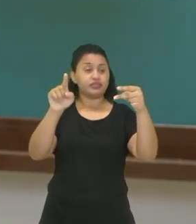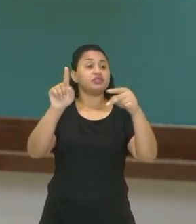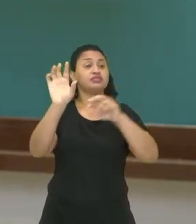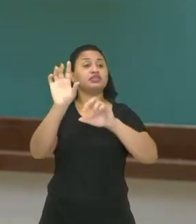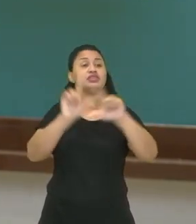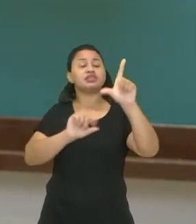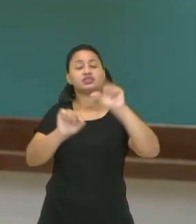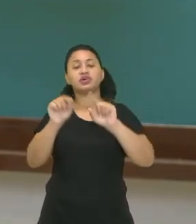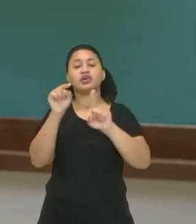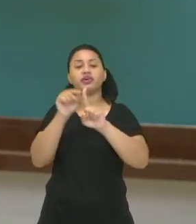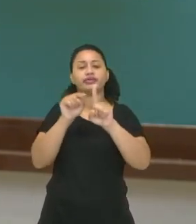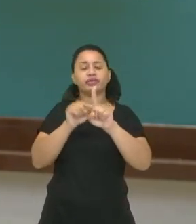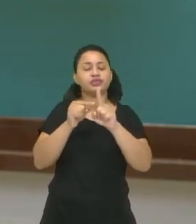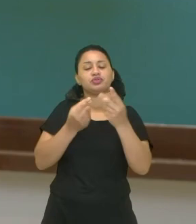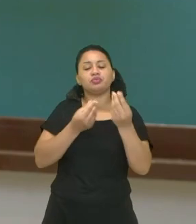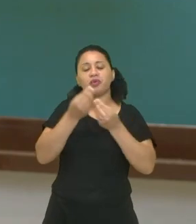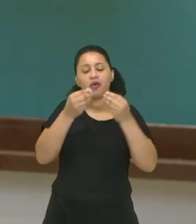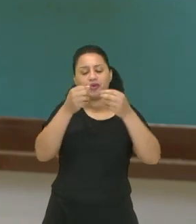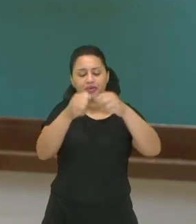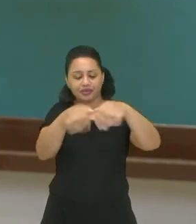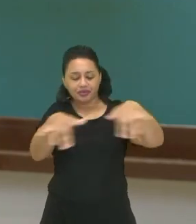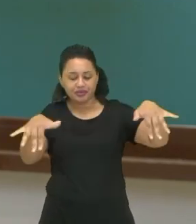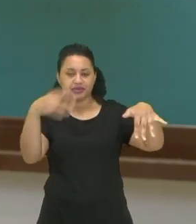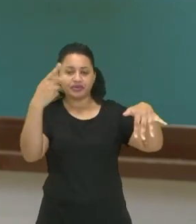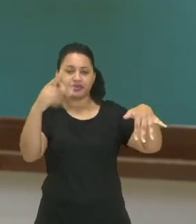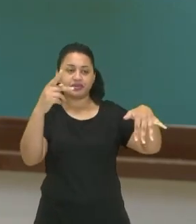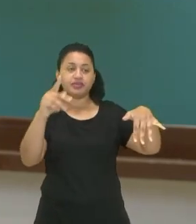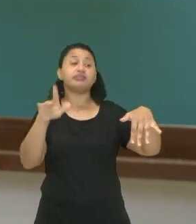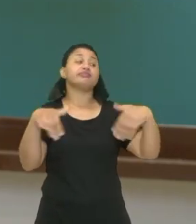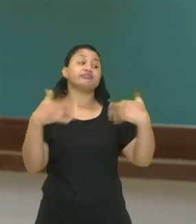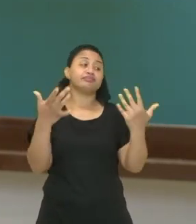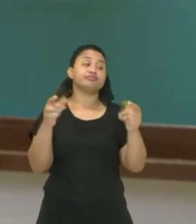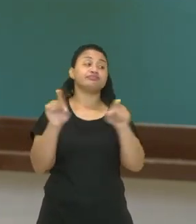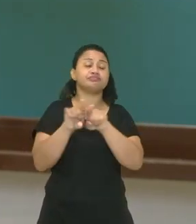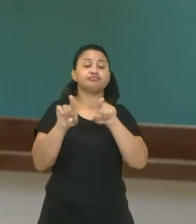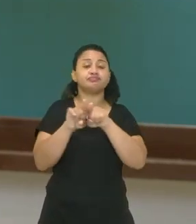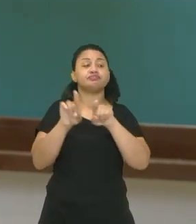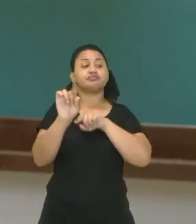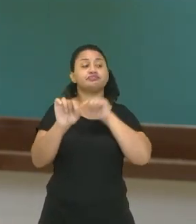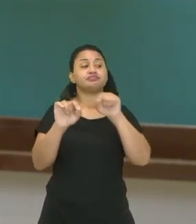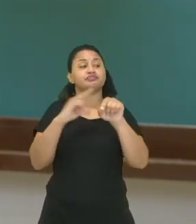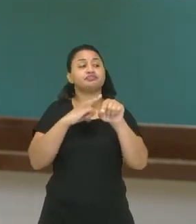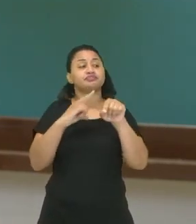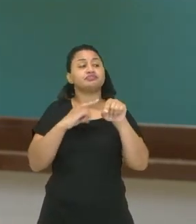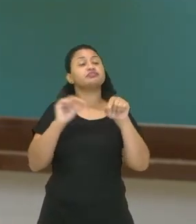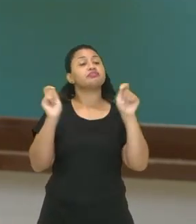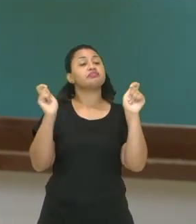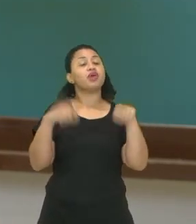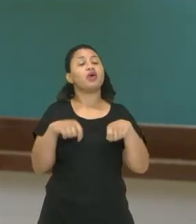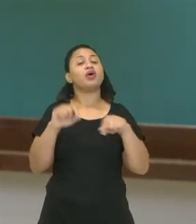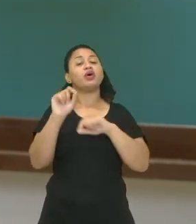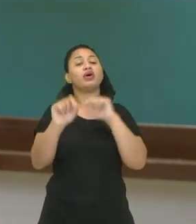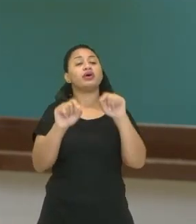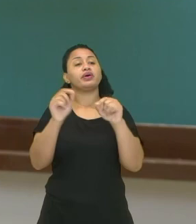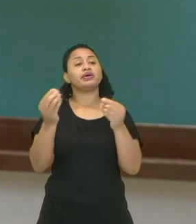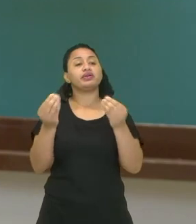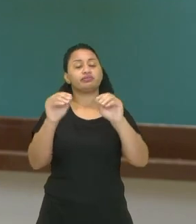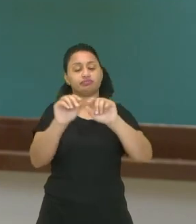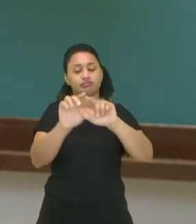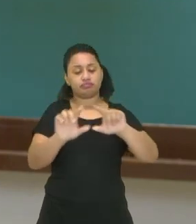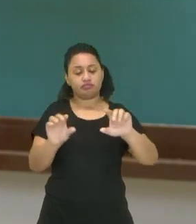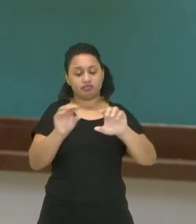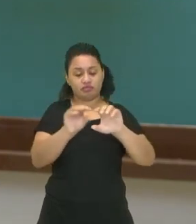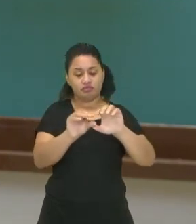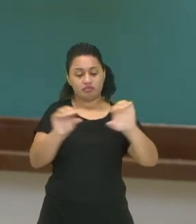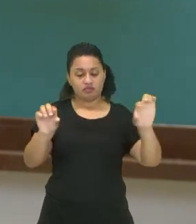do seu mapa mental e com isso você vai ter a possibilidade de colocar no centro,